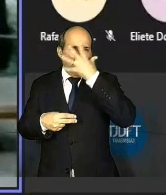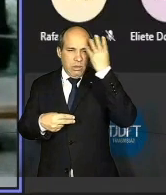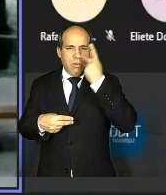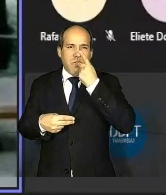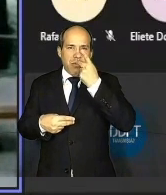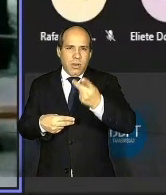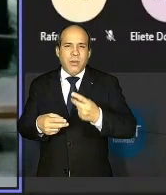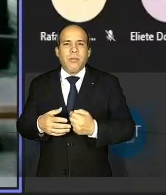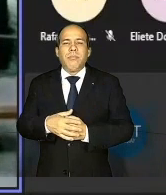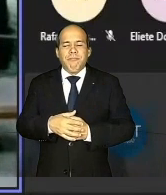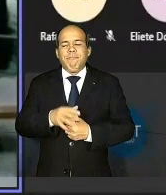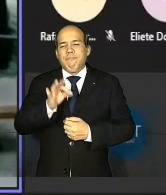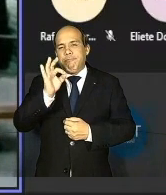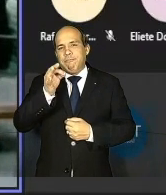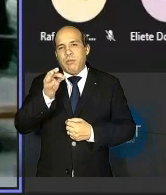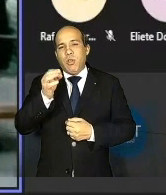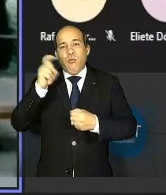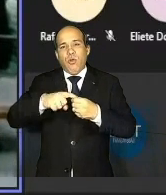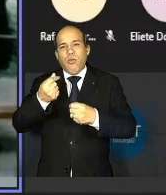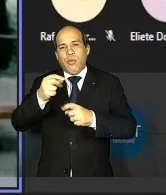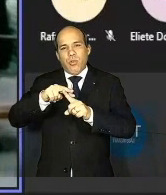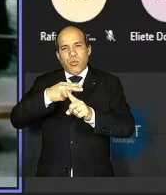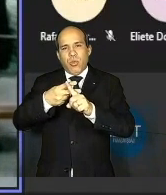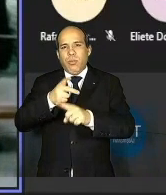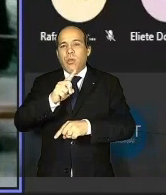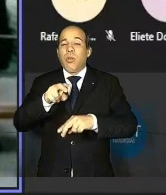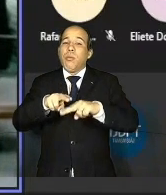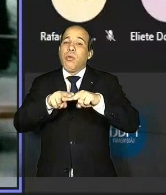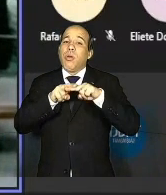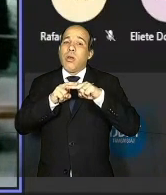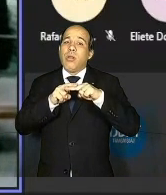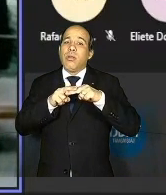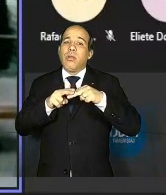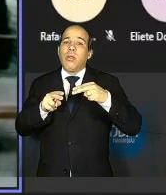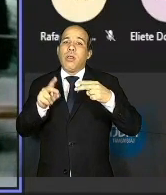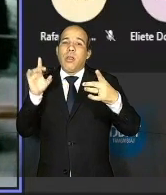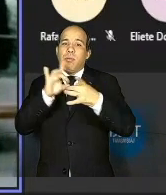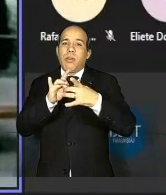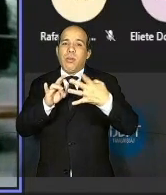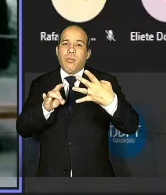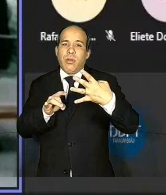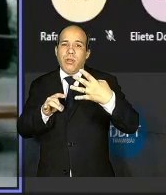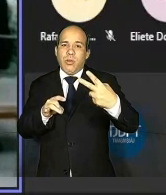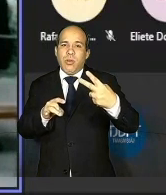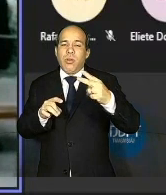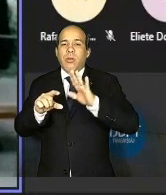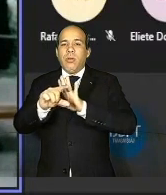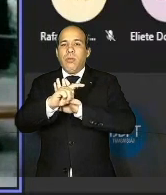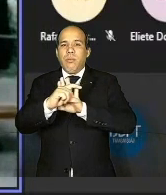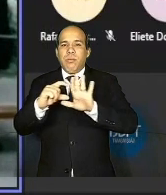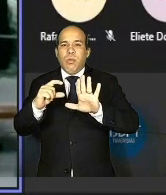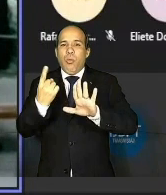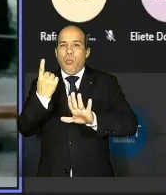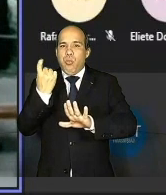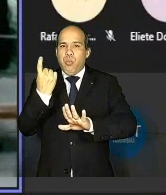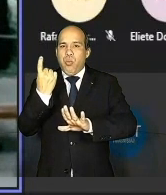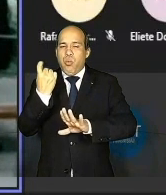Restituição em dobro, sim, esqueci de mencionar isso. Sim, restituição em dobro, simplesmente pela aplicação do 42,